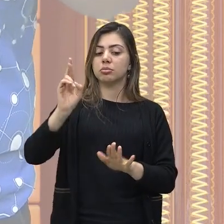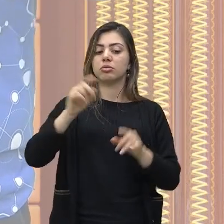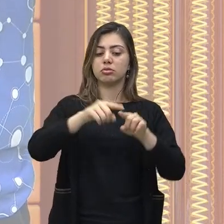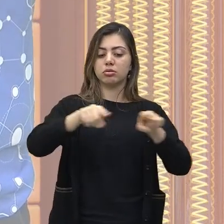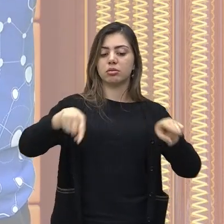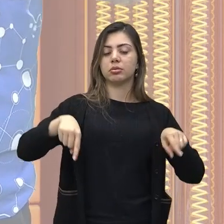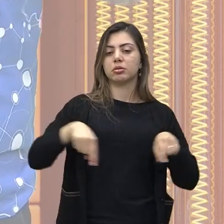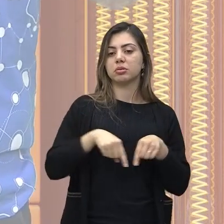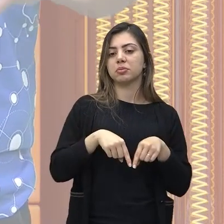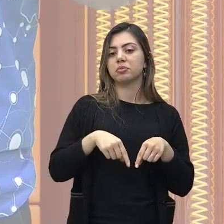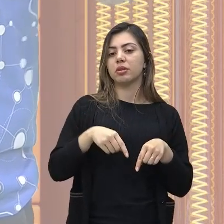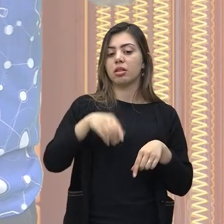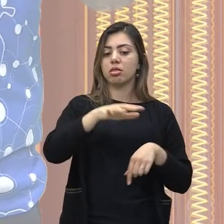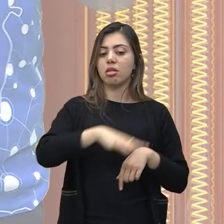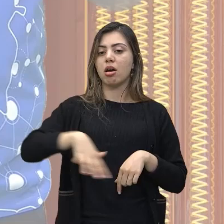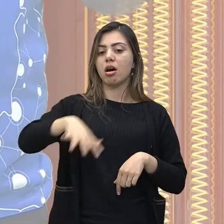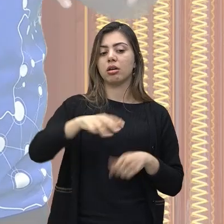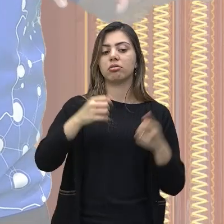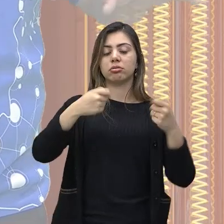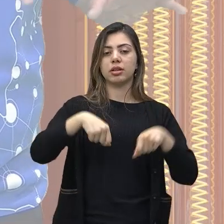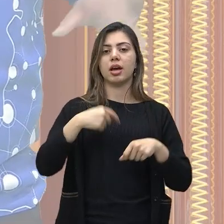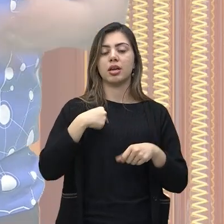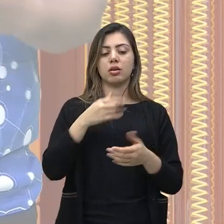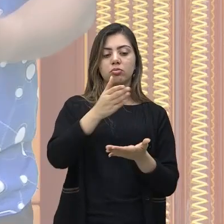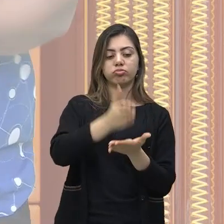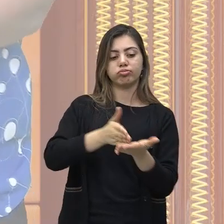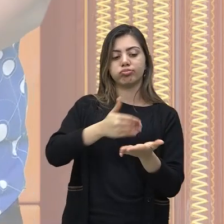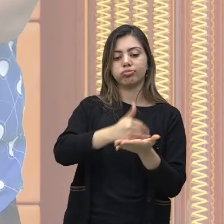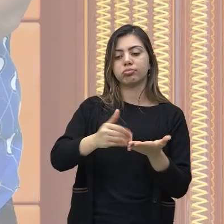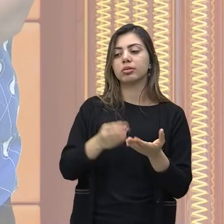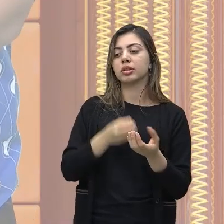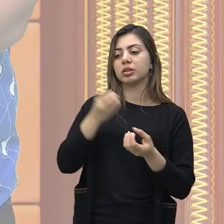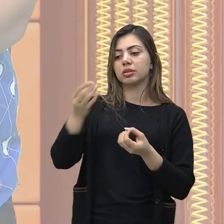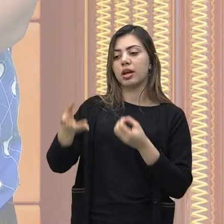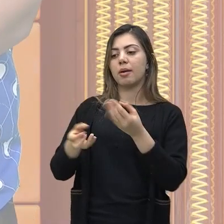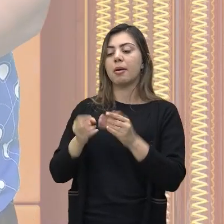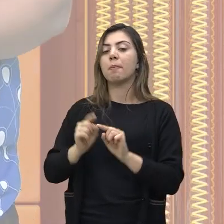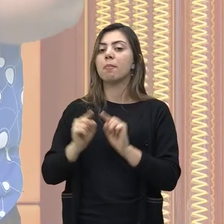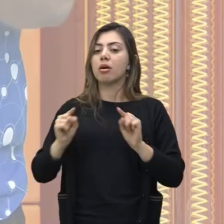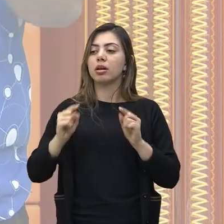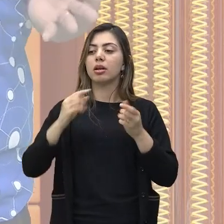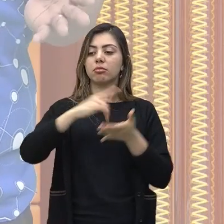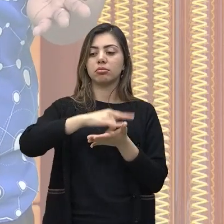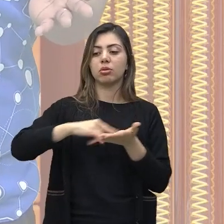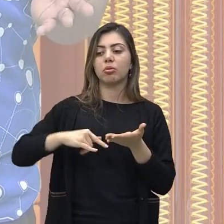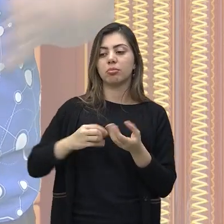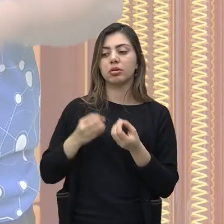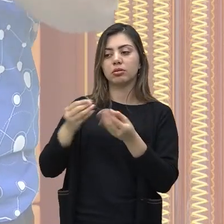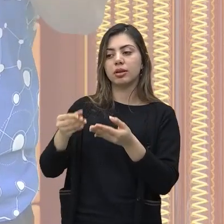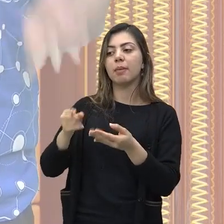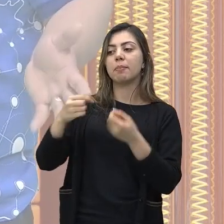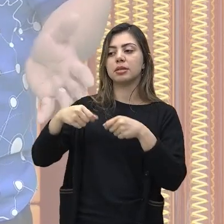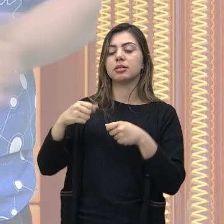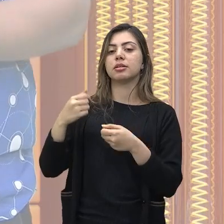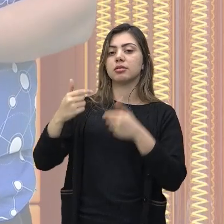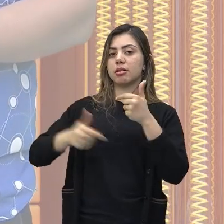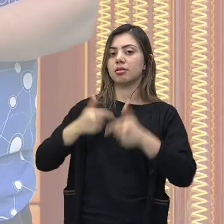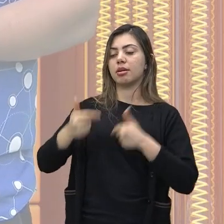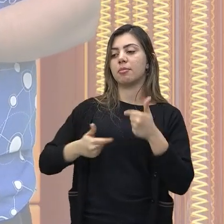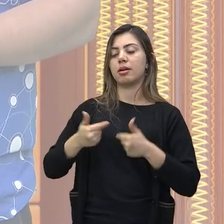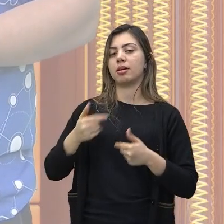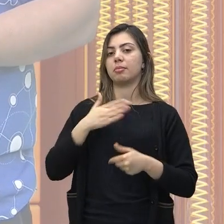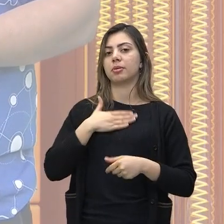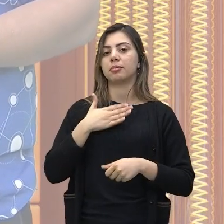governador geral de uma certa área, então posso dividir em várias sesmarias e dar essas cartas de concessão para quem eu queira, de acordo com a minha vontade,